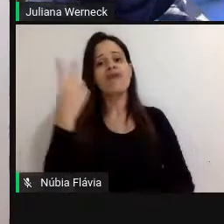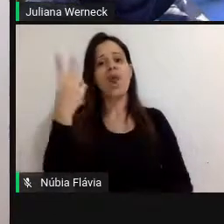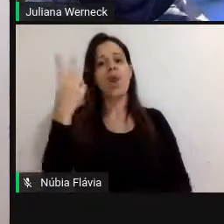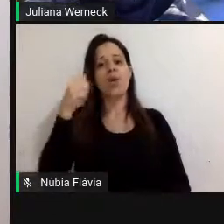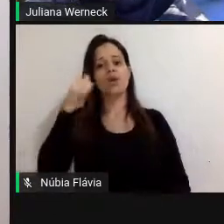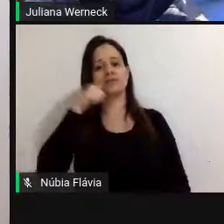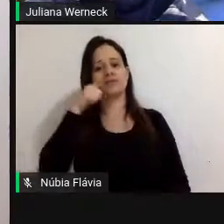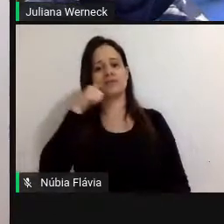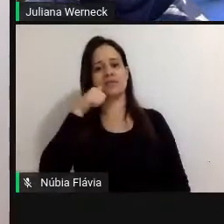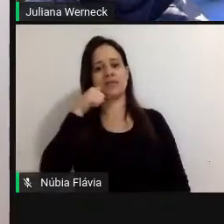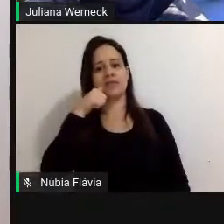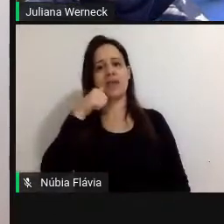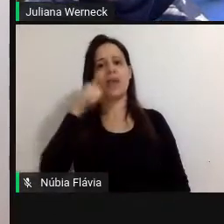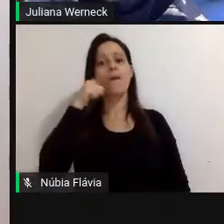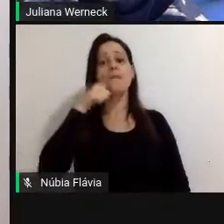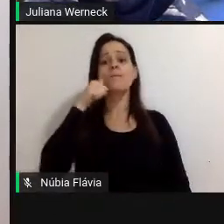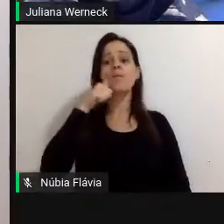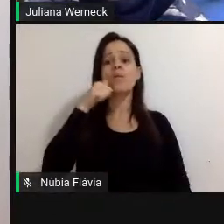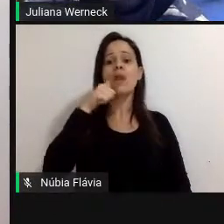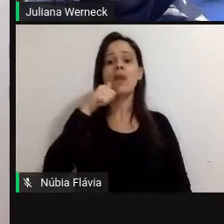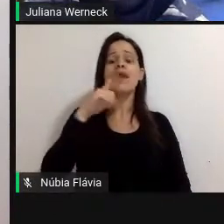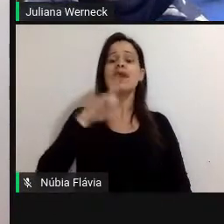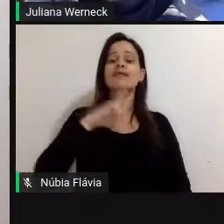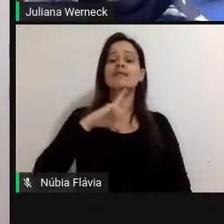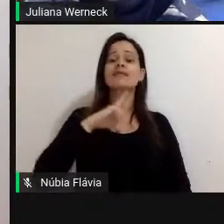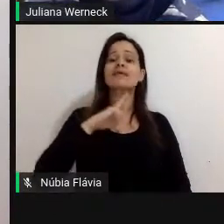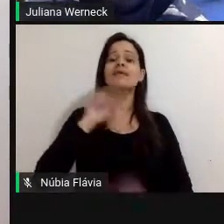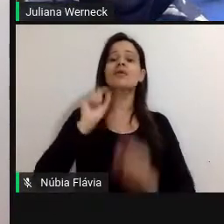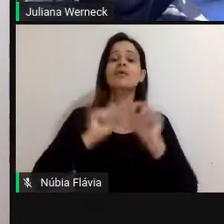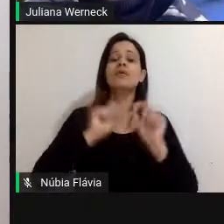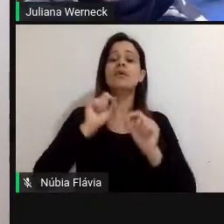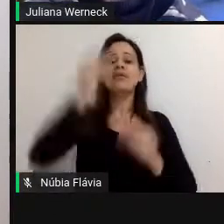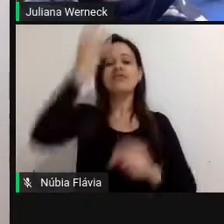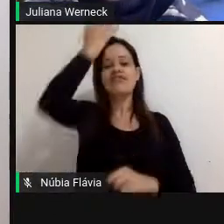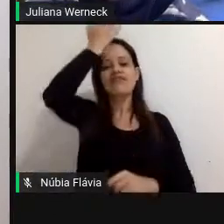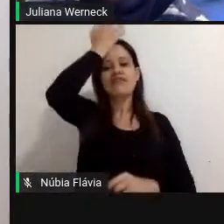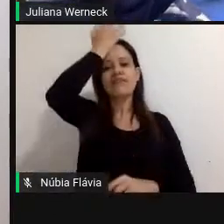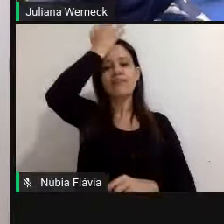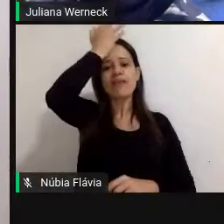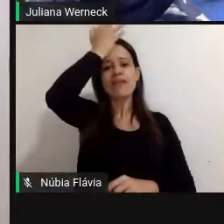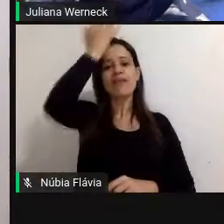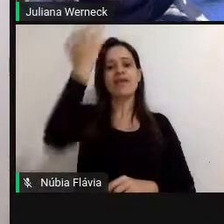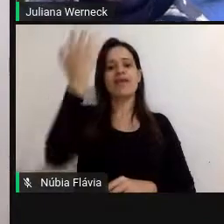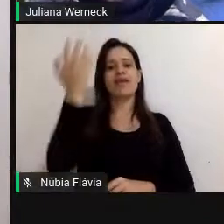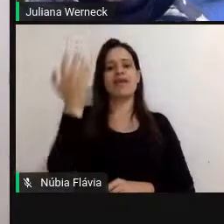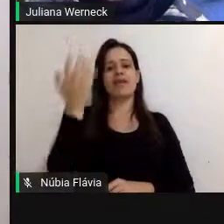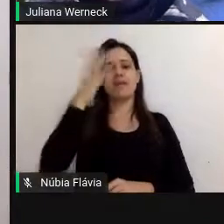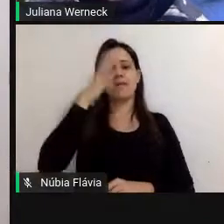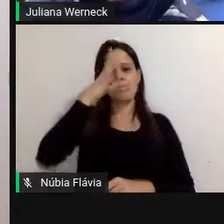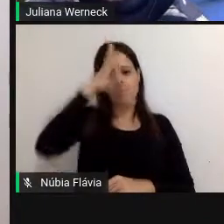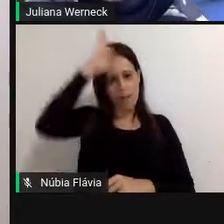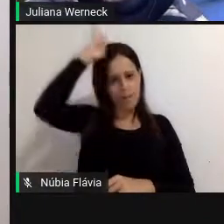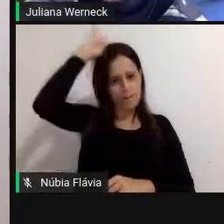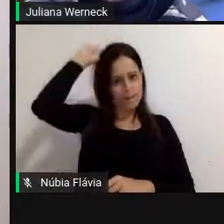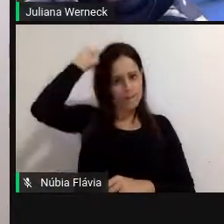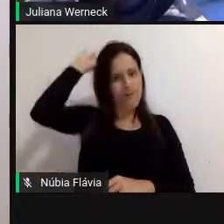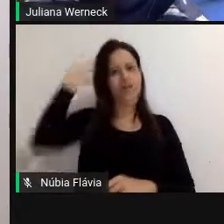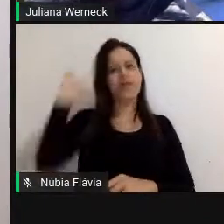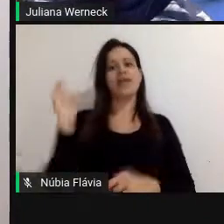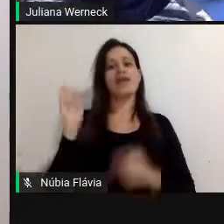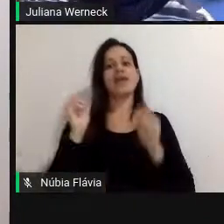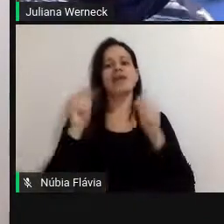mulheres que estão fazendo muito, as enfermeiras, as bombeiras, que estão na linha de frente, junto aos